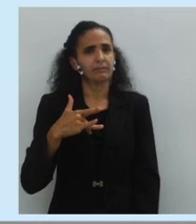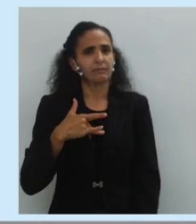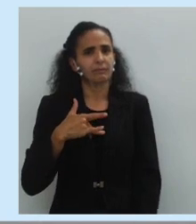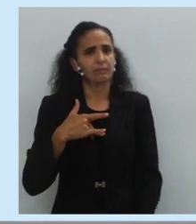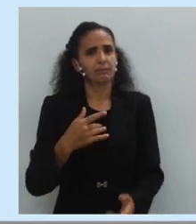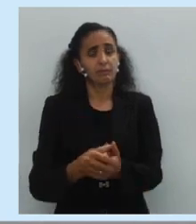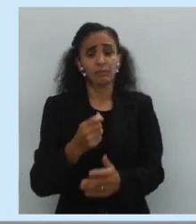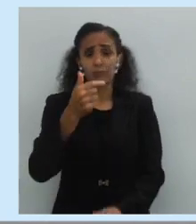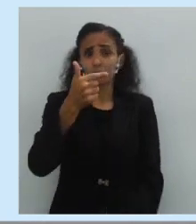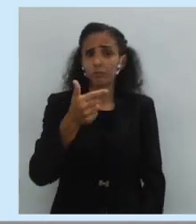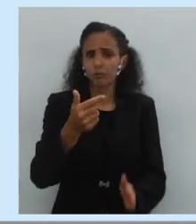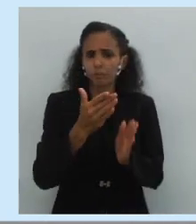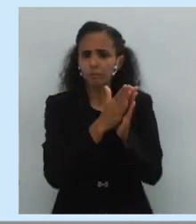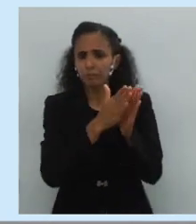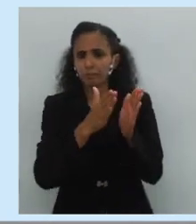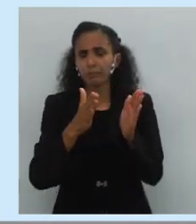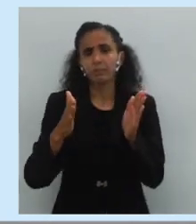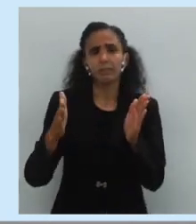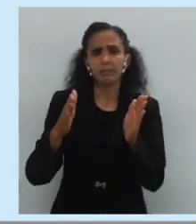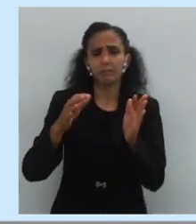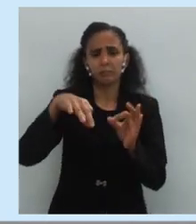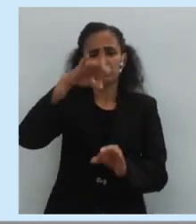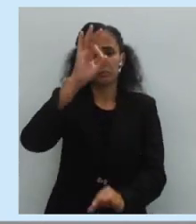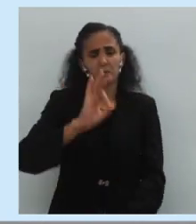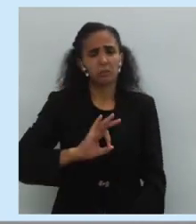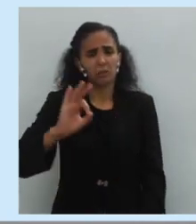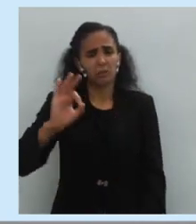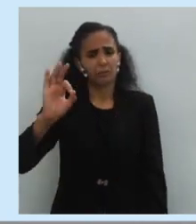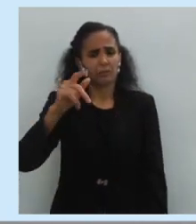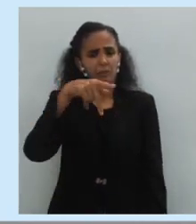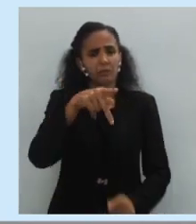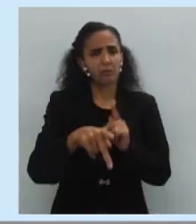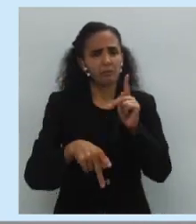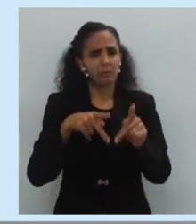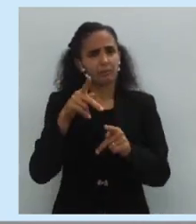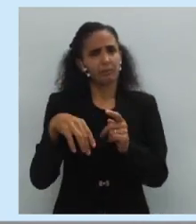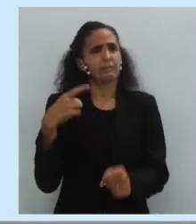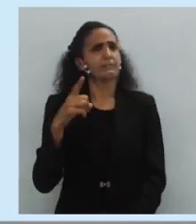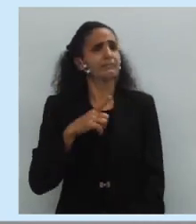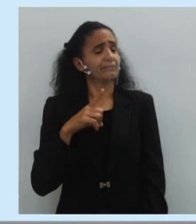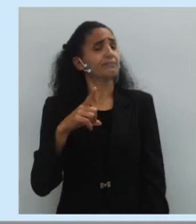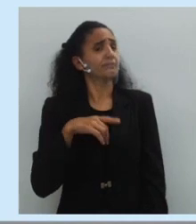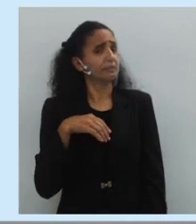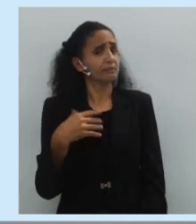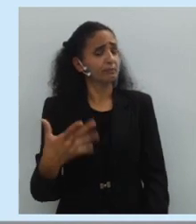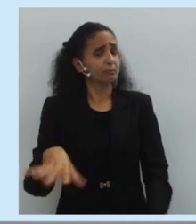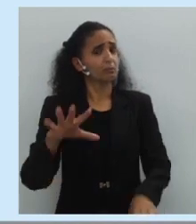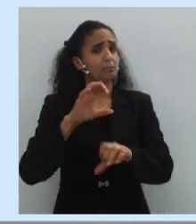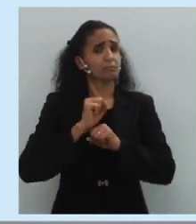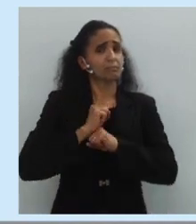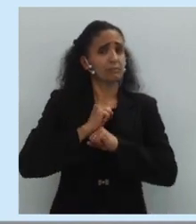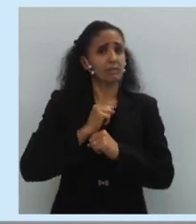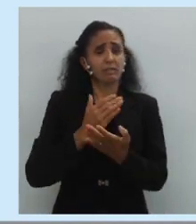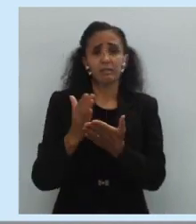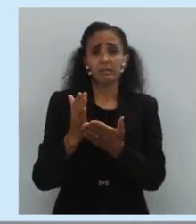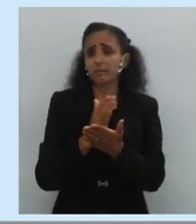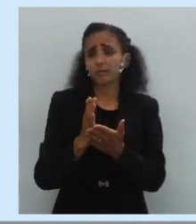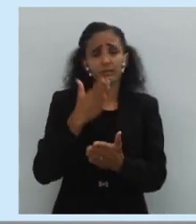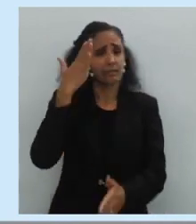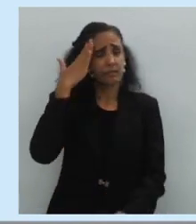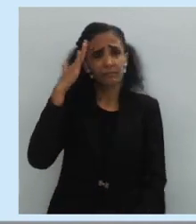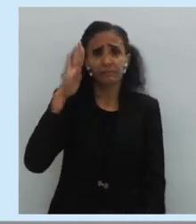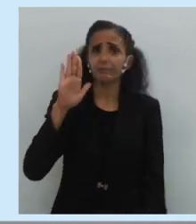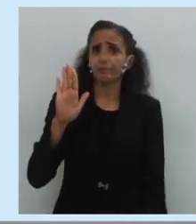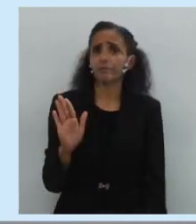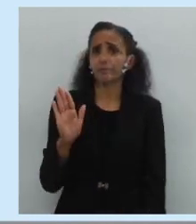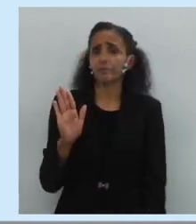Mundial de Saúde. Ou seja, 2/3 da população mundial tem herpes, mas